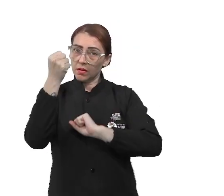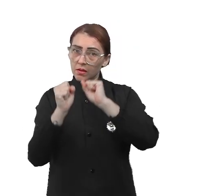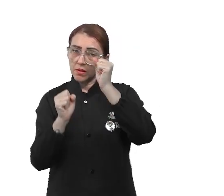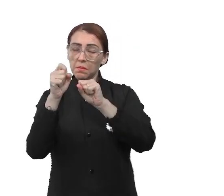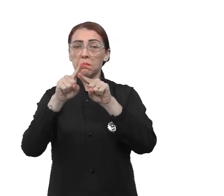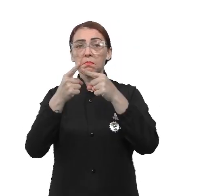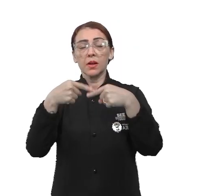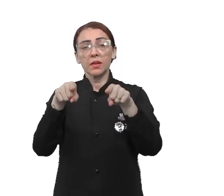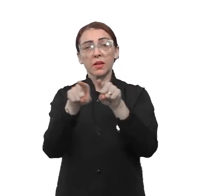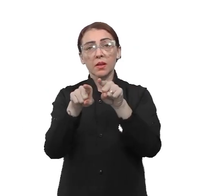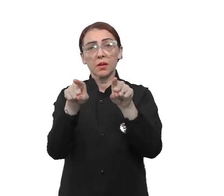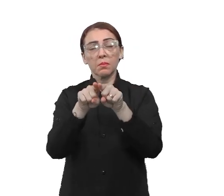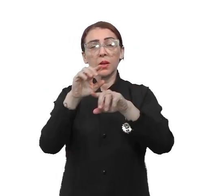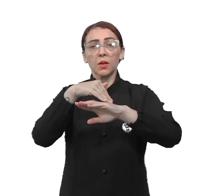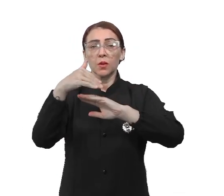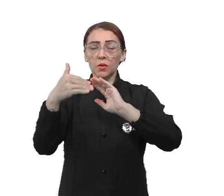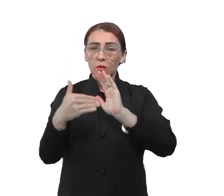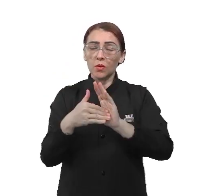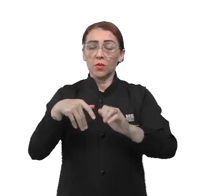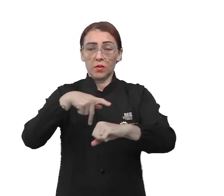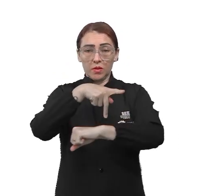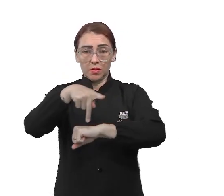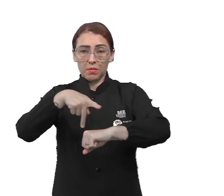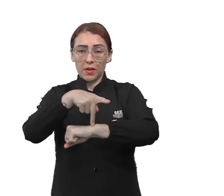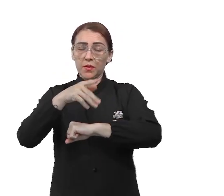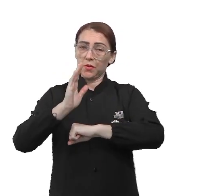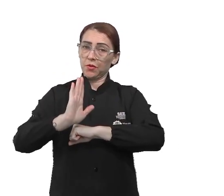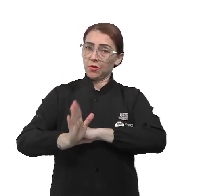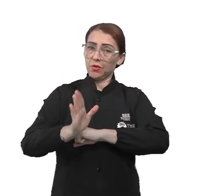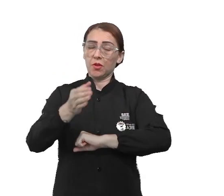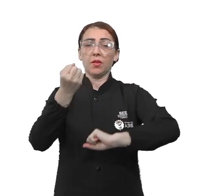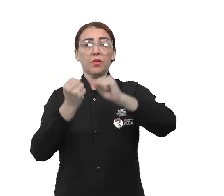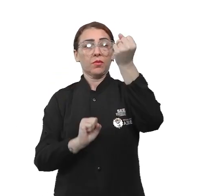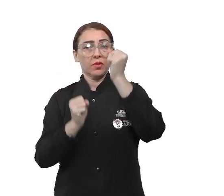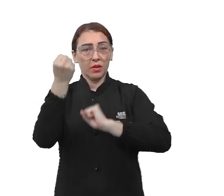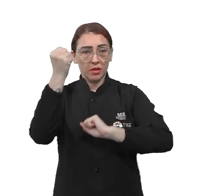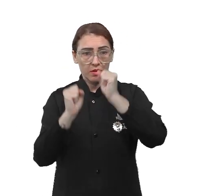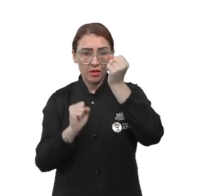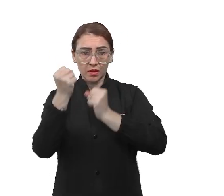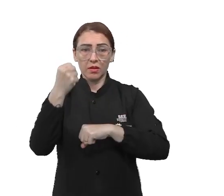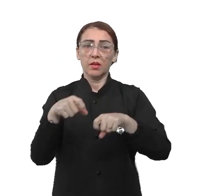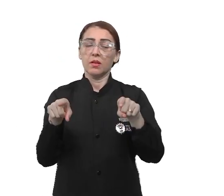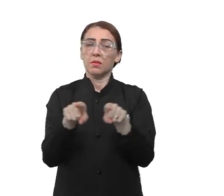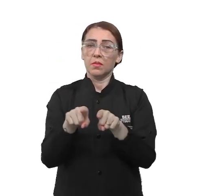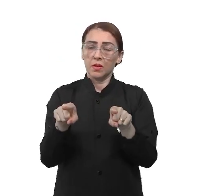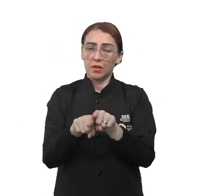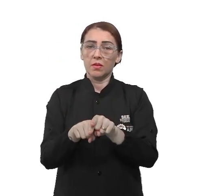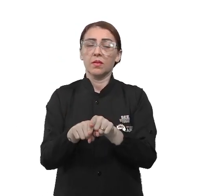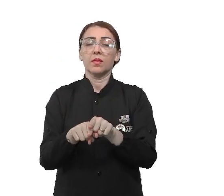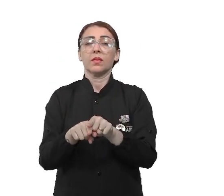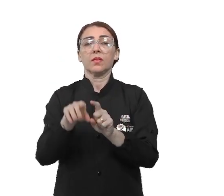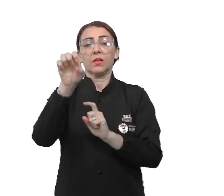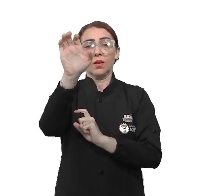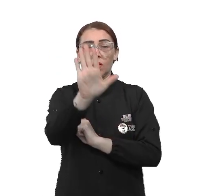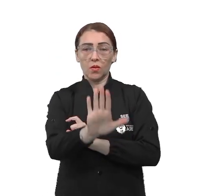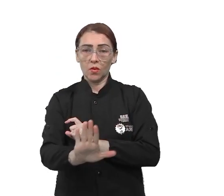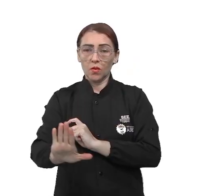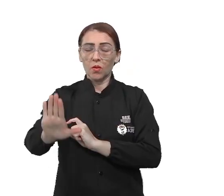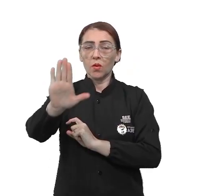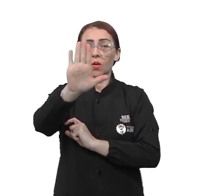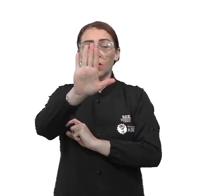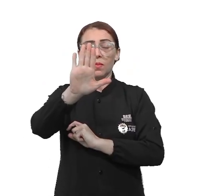industrializada, mas todos os outros países já estão industrializados aí, da Europa, praticamente